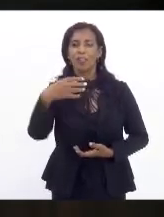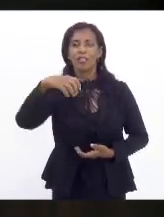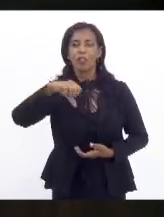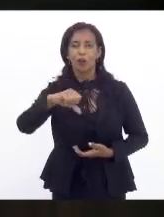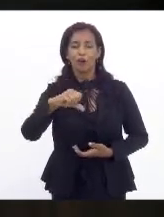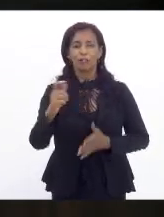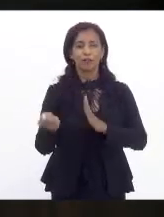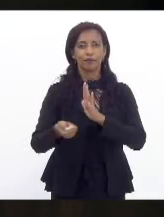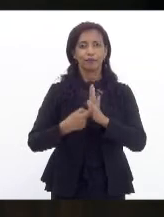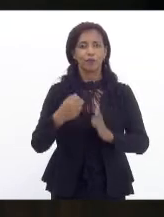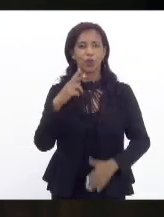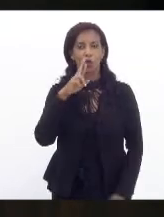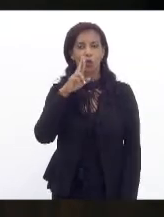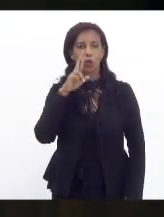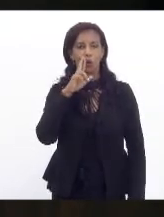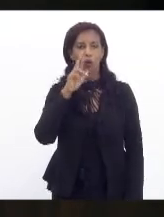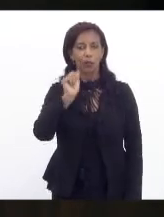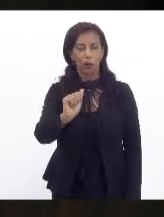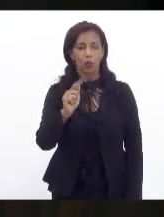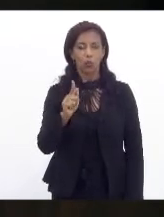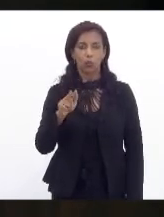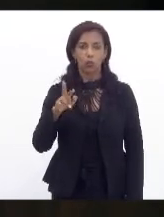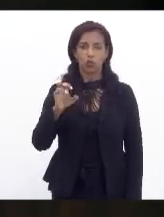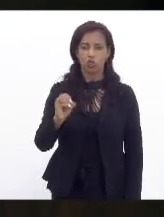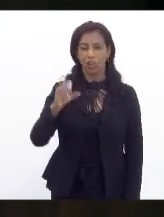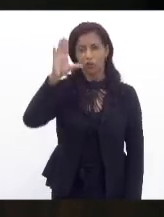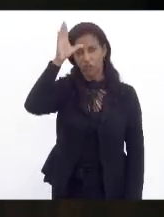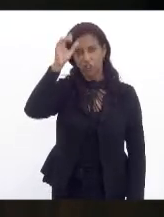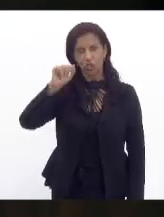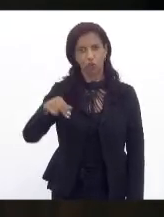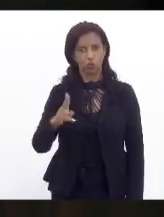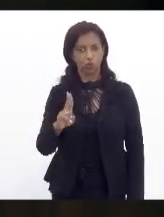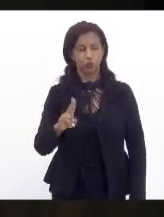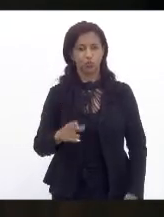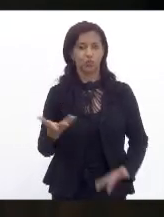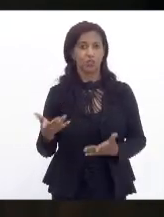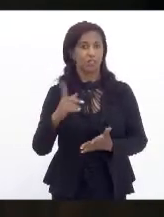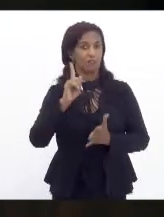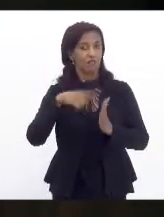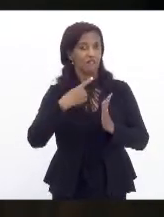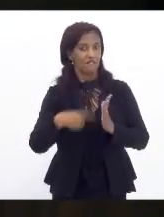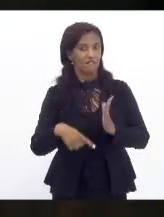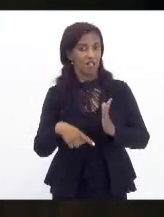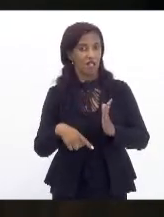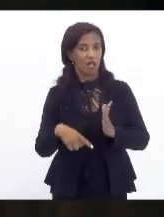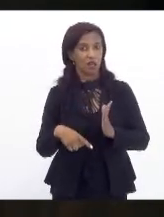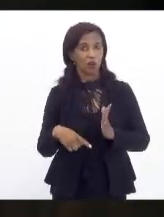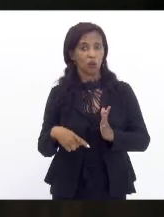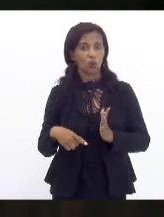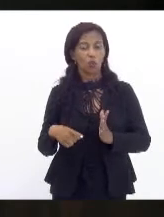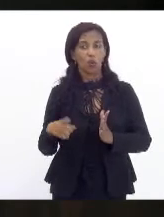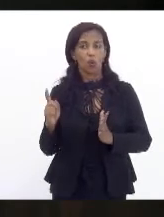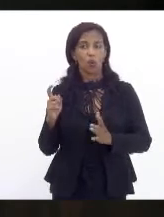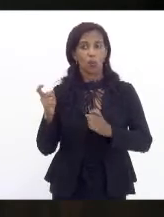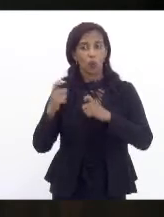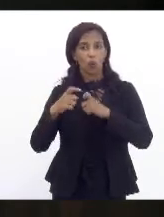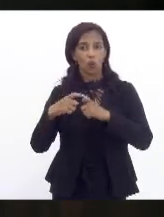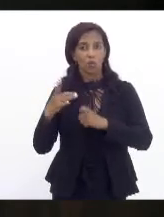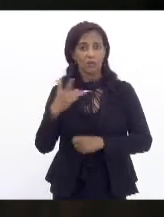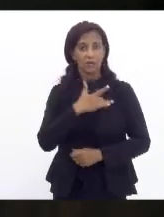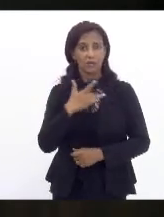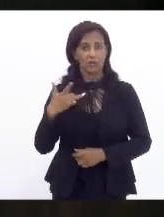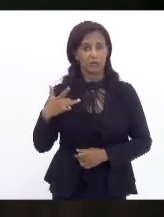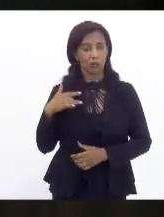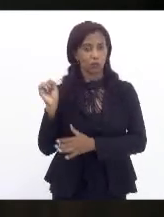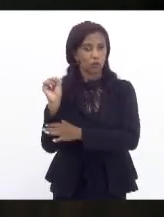de autoria dos deputados Rodrigo Amorim, Gustavo Schmidt e Tia Ju, que veda os planos de saúde de limitar consultas e sessões